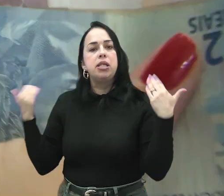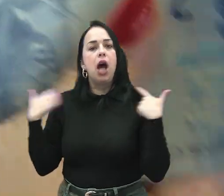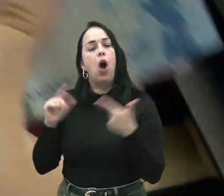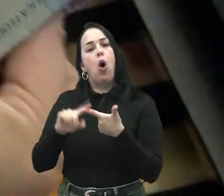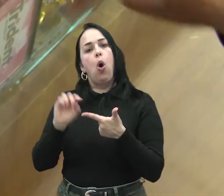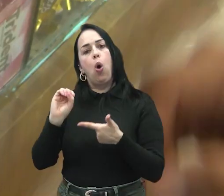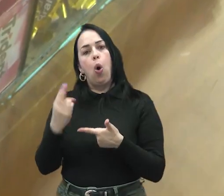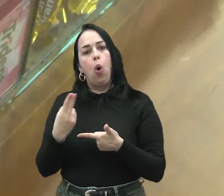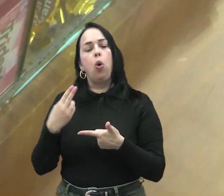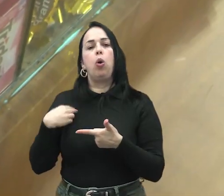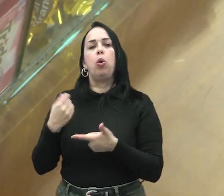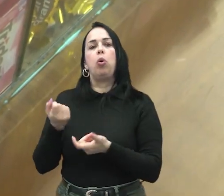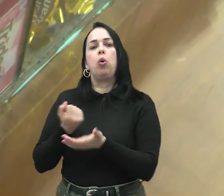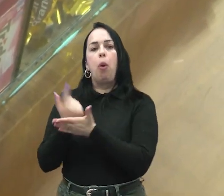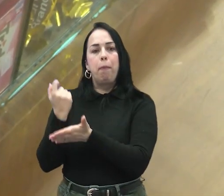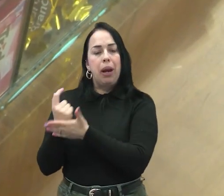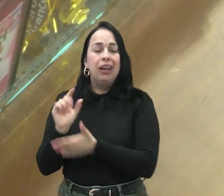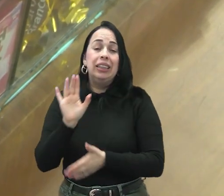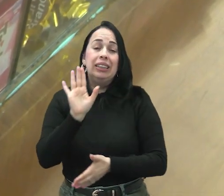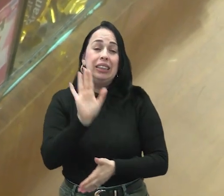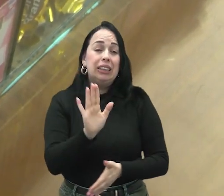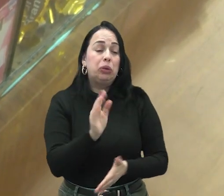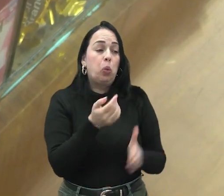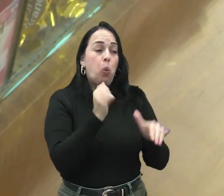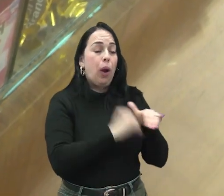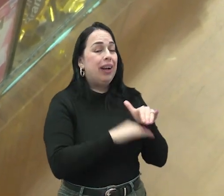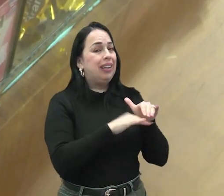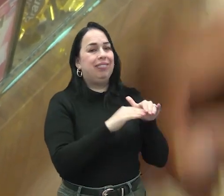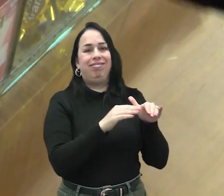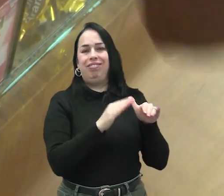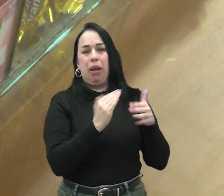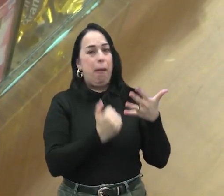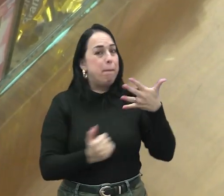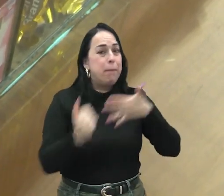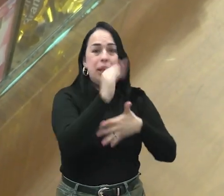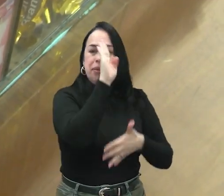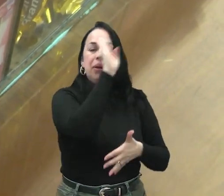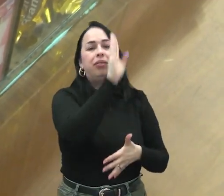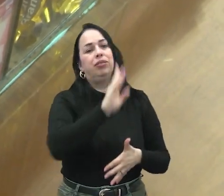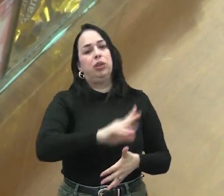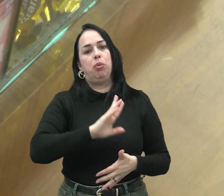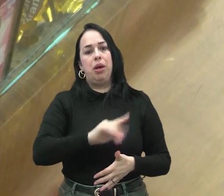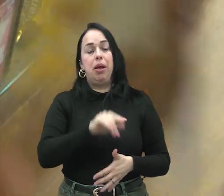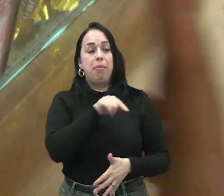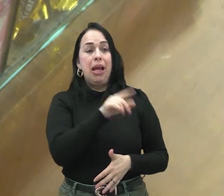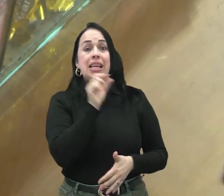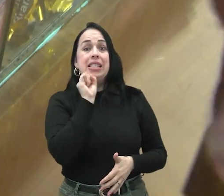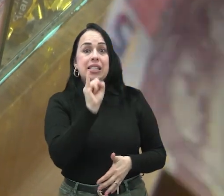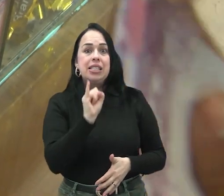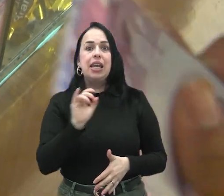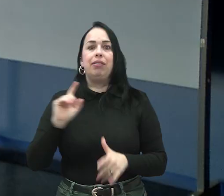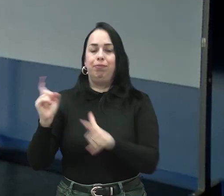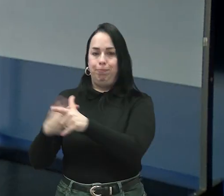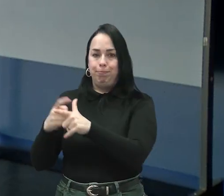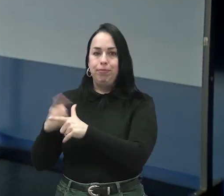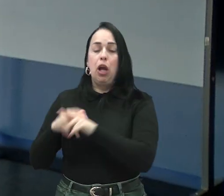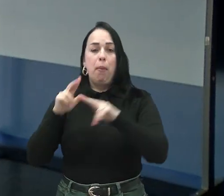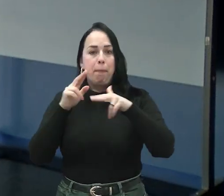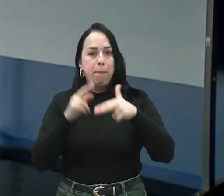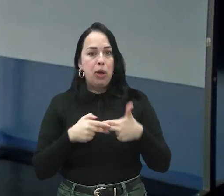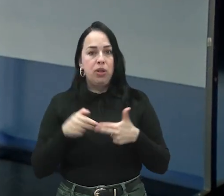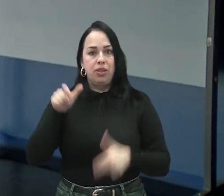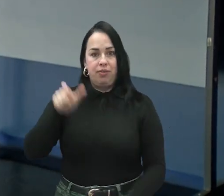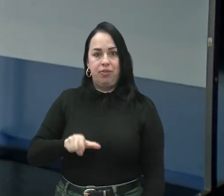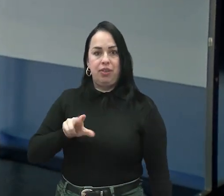ou compras. Guardar não é uma prioridade, mas caso alguma emergência aconteça, as dívidas aparecem. É por